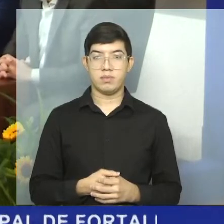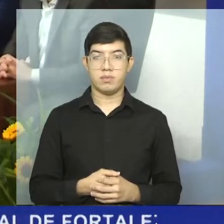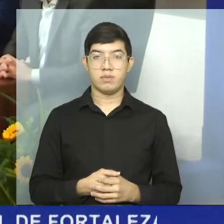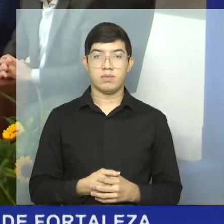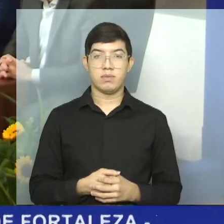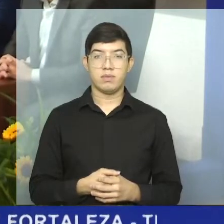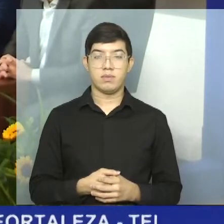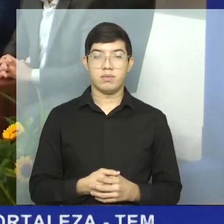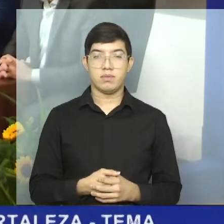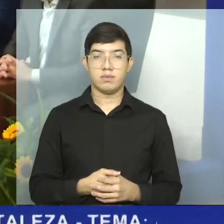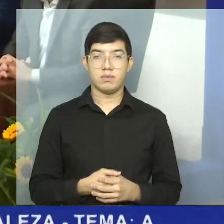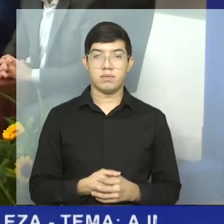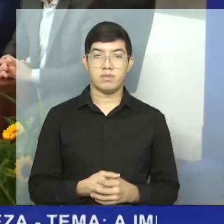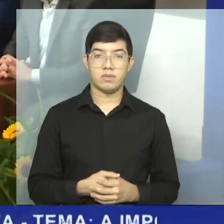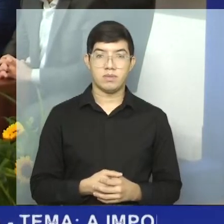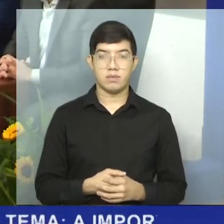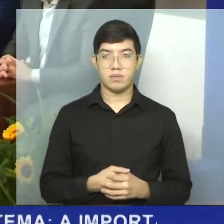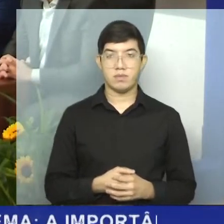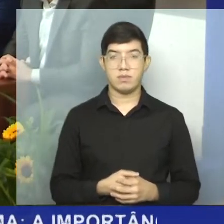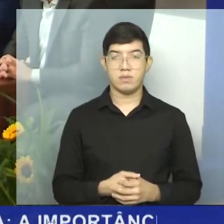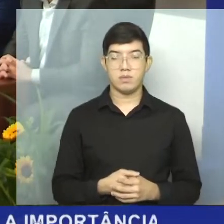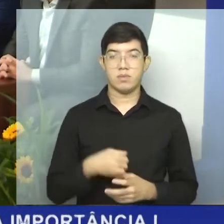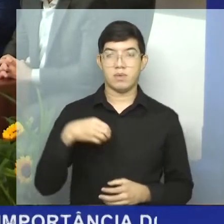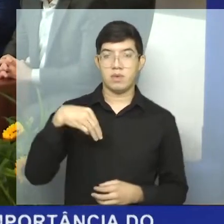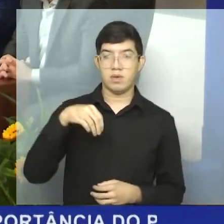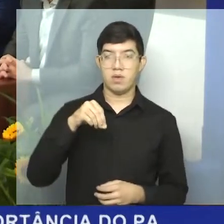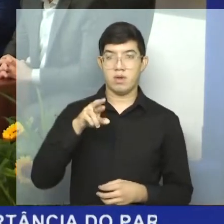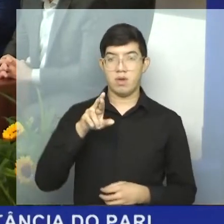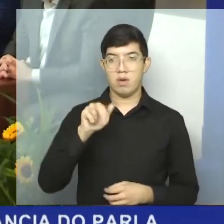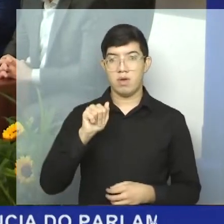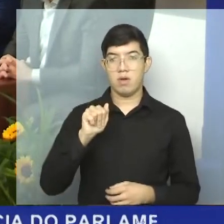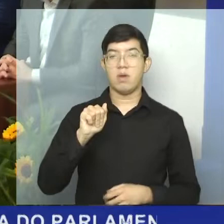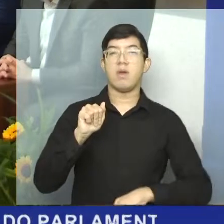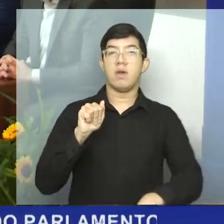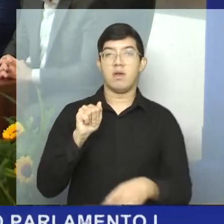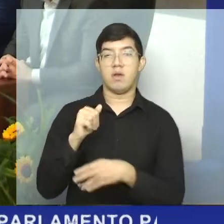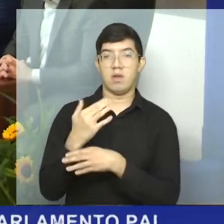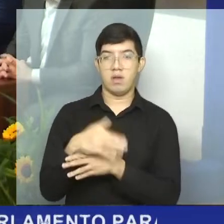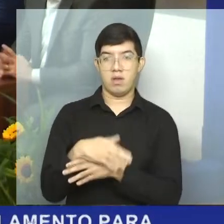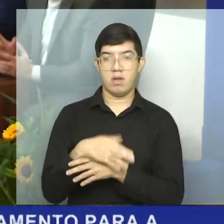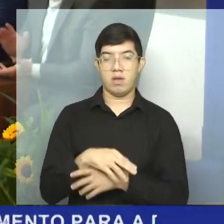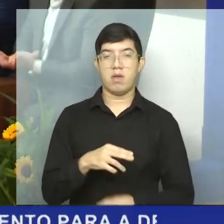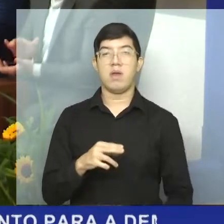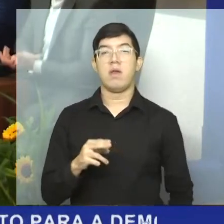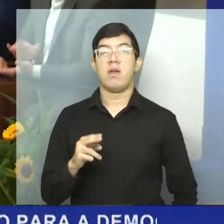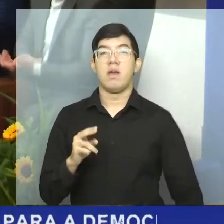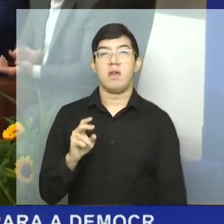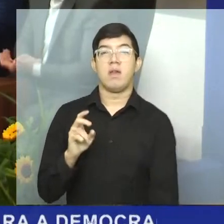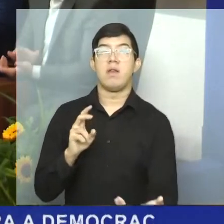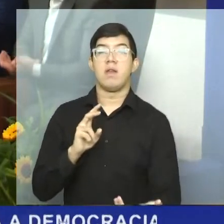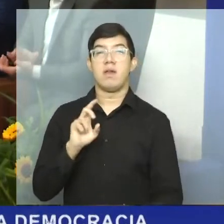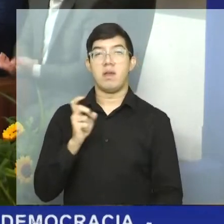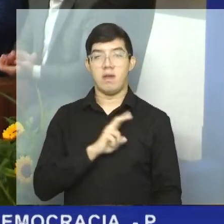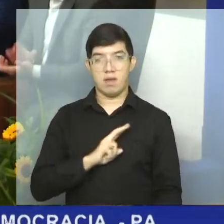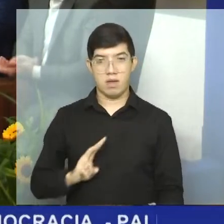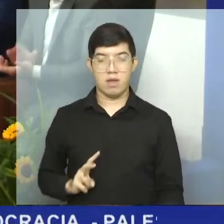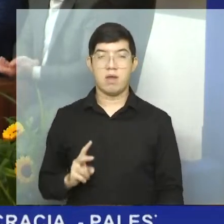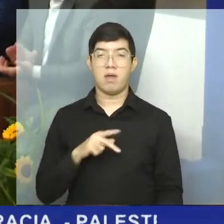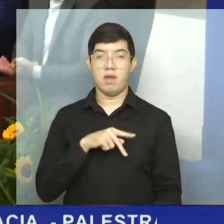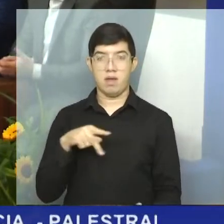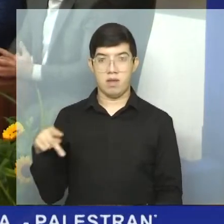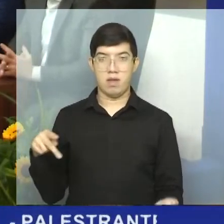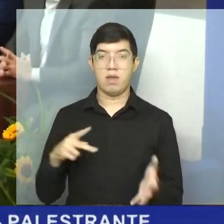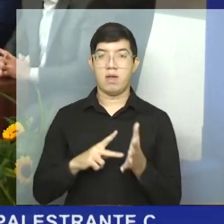Próxima pergunta, Moura, taxista, vereador, presidente do sindicato Grande do Moura. Sintax, presidente